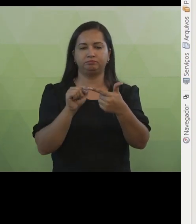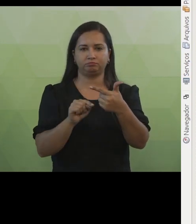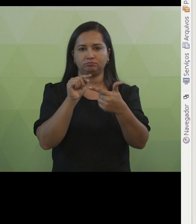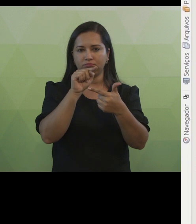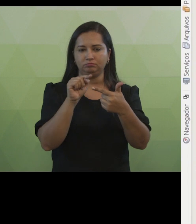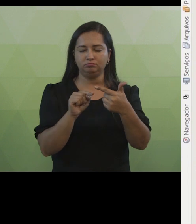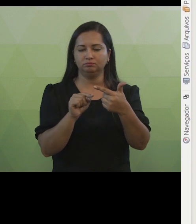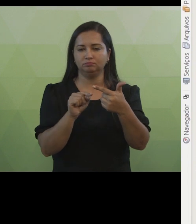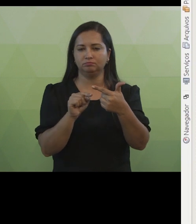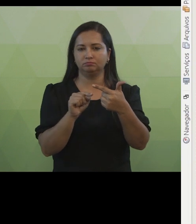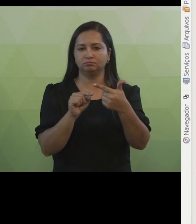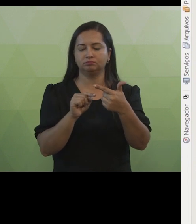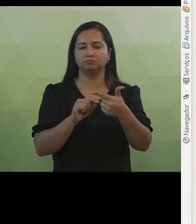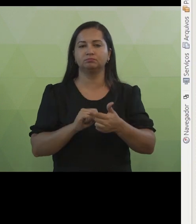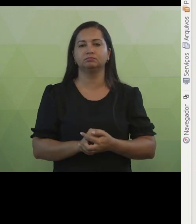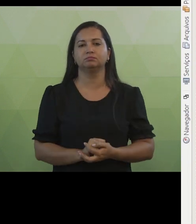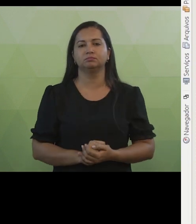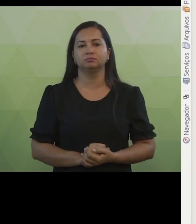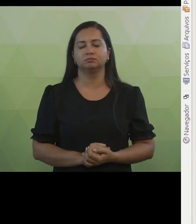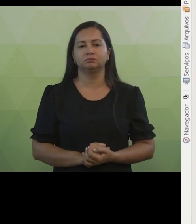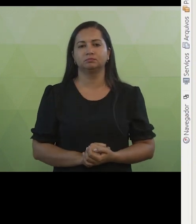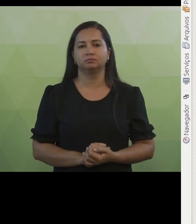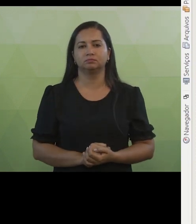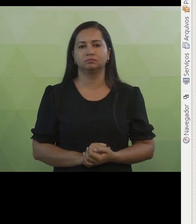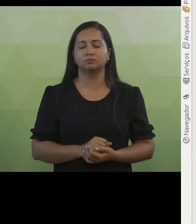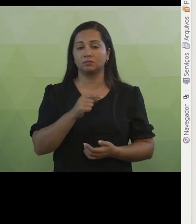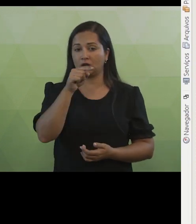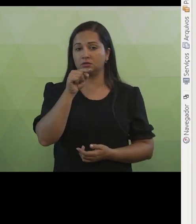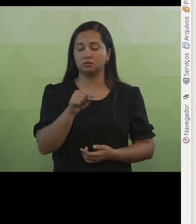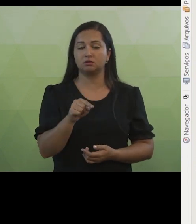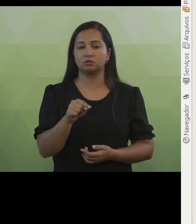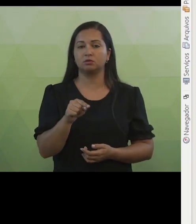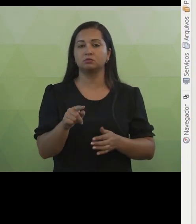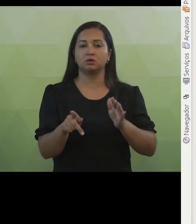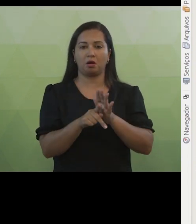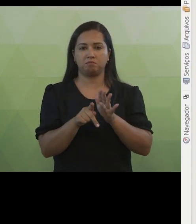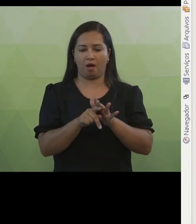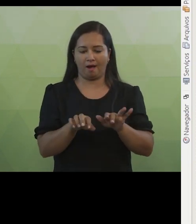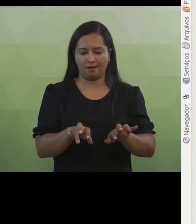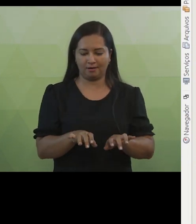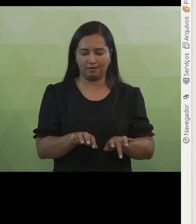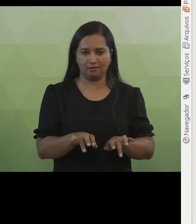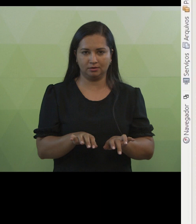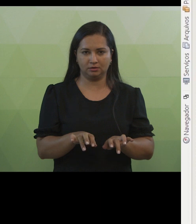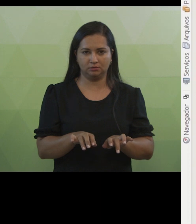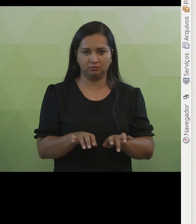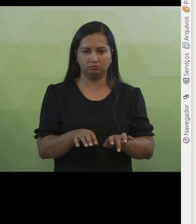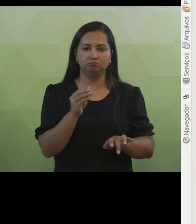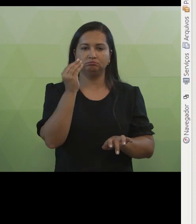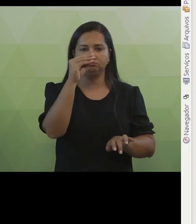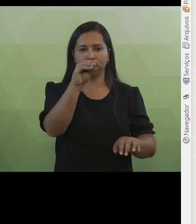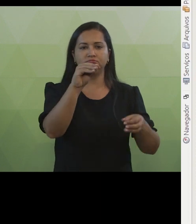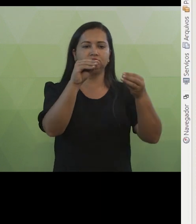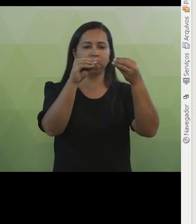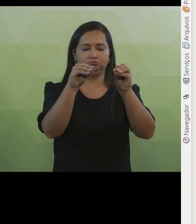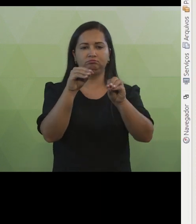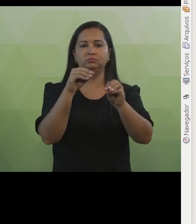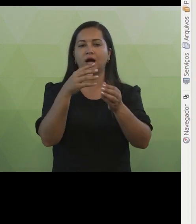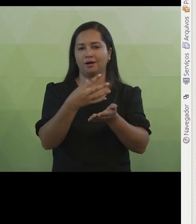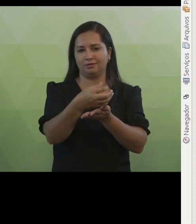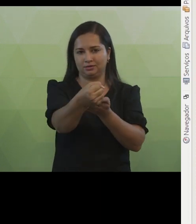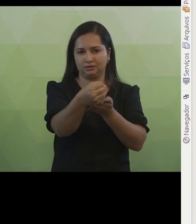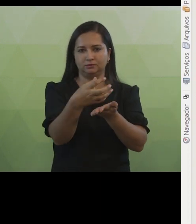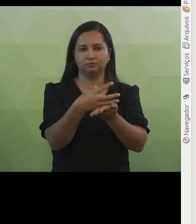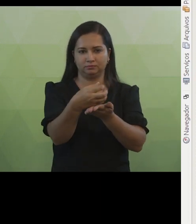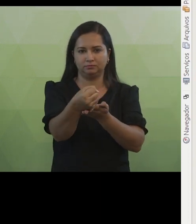Solicito o denominador, é feita a leitura também. Esse método aqui do teclado da classe Scanner é para capturar